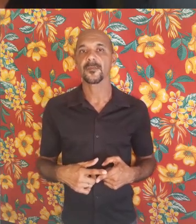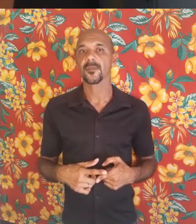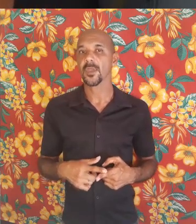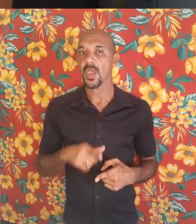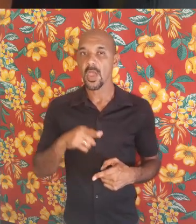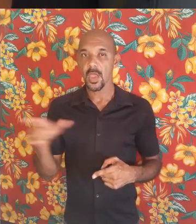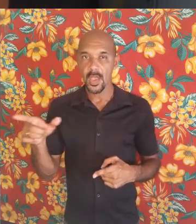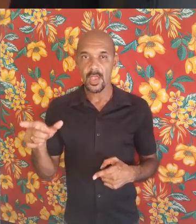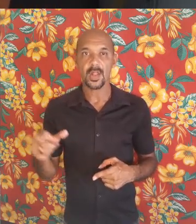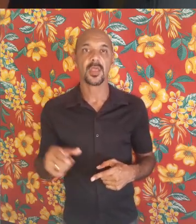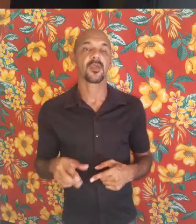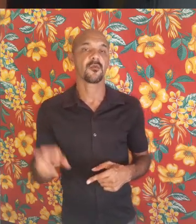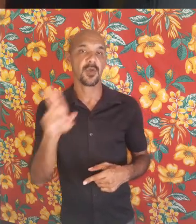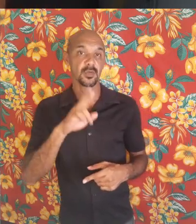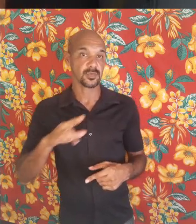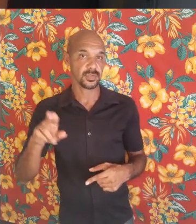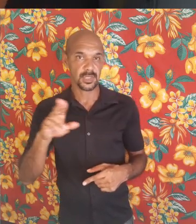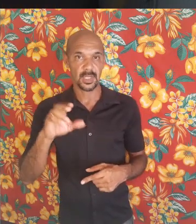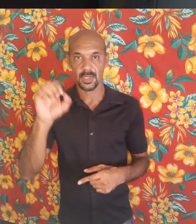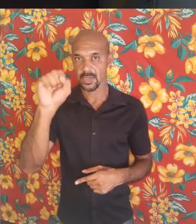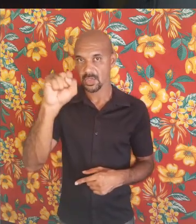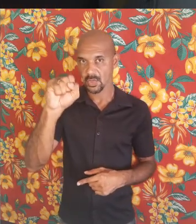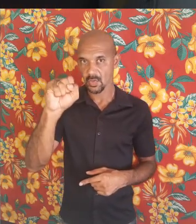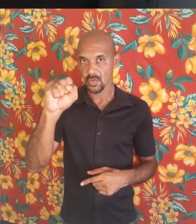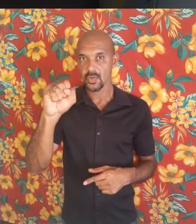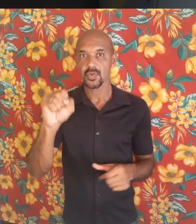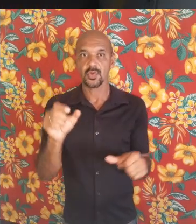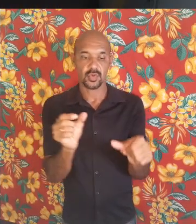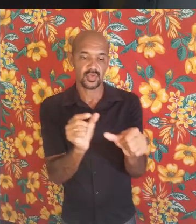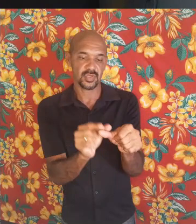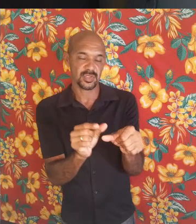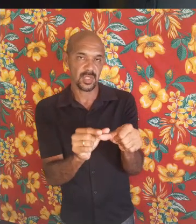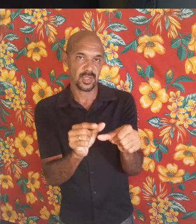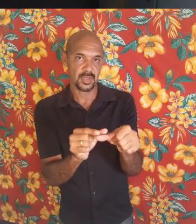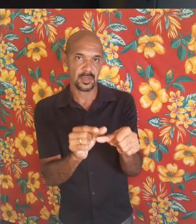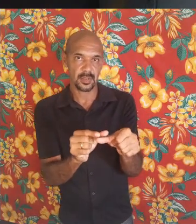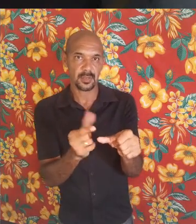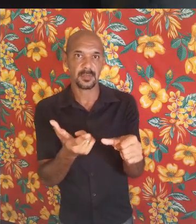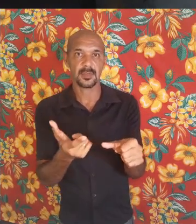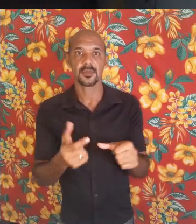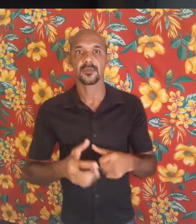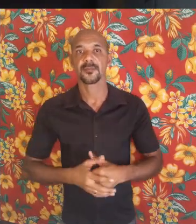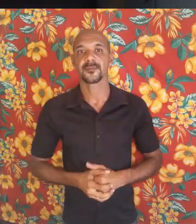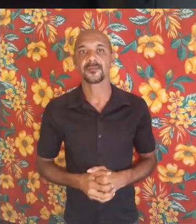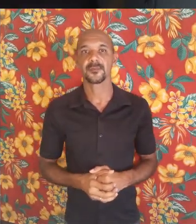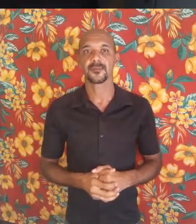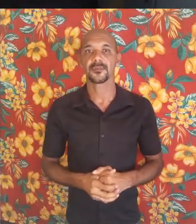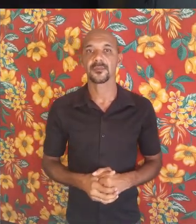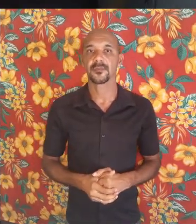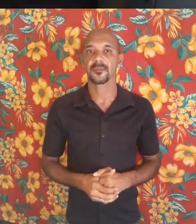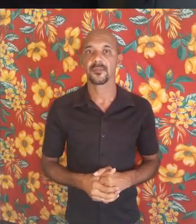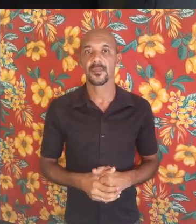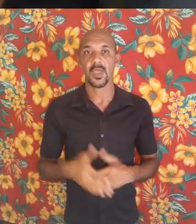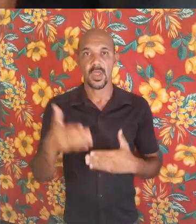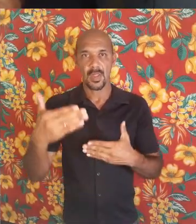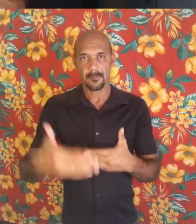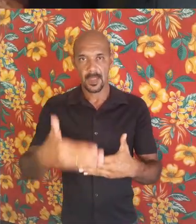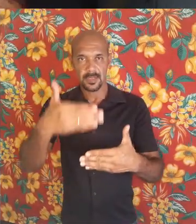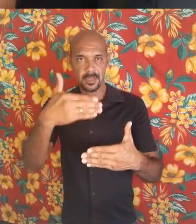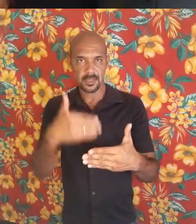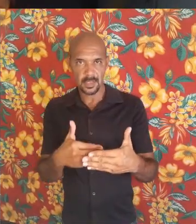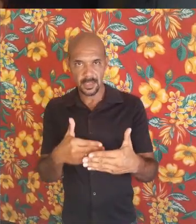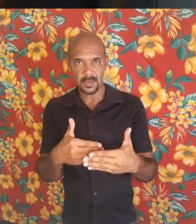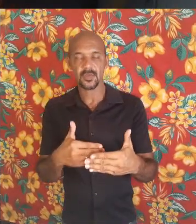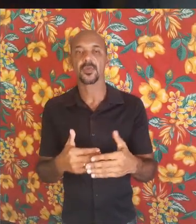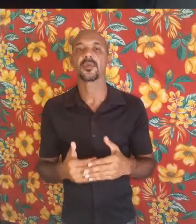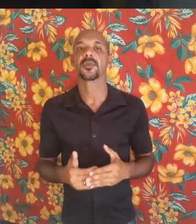meço 8 centímetros de uma ponta para dentro. Aí eu coloco o quadro, que também 8 centímetros para dentro, coloca outro,